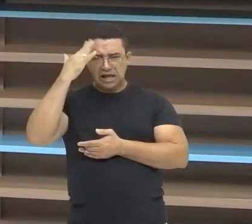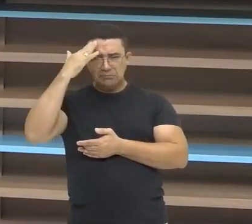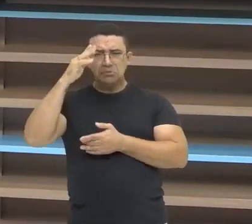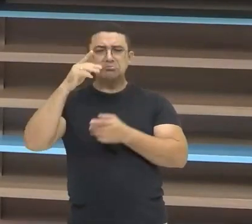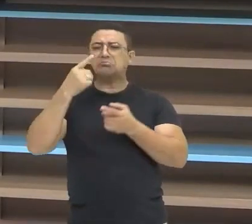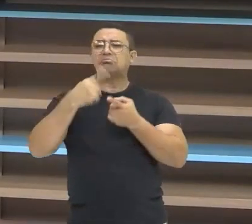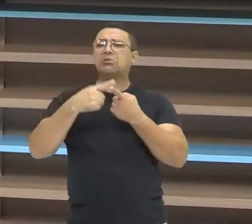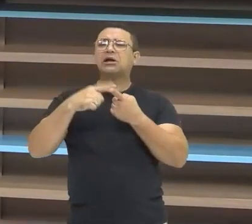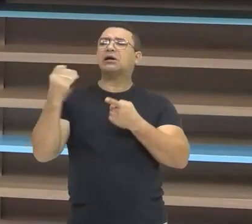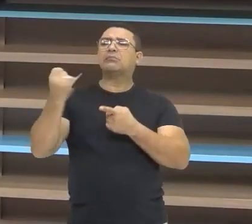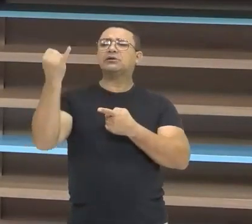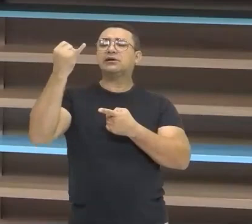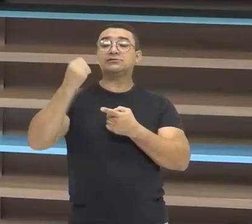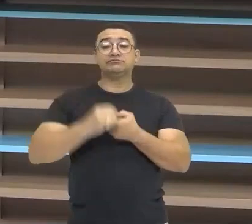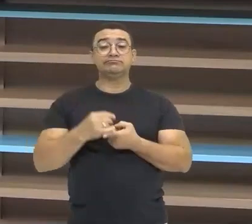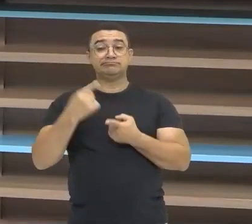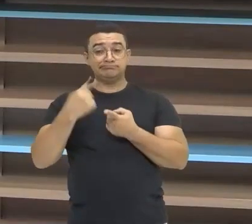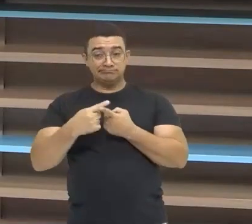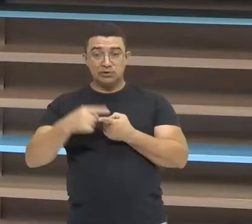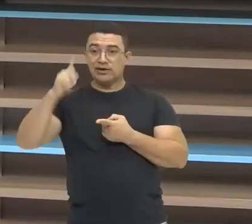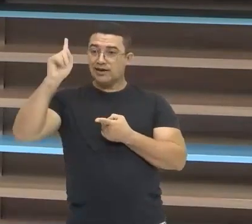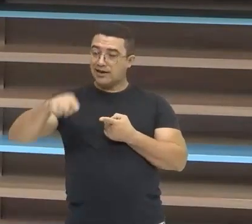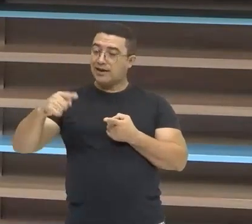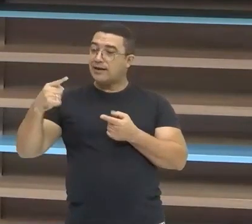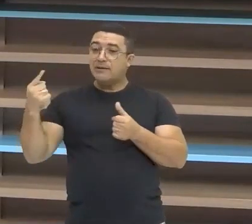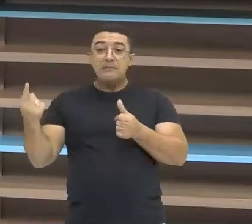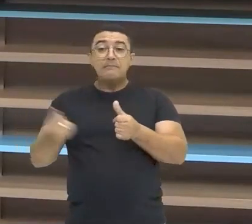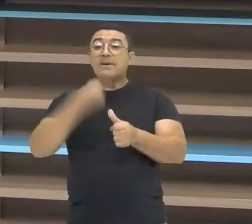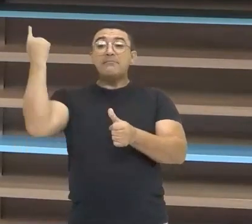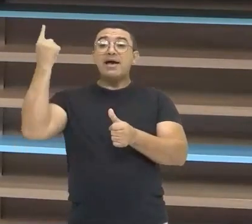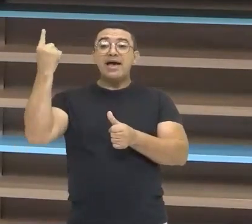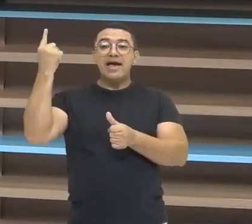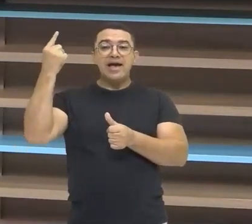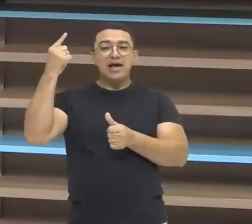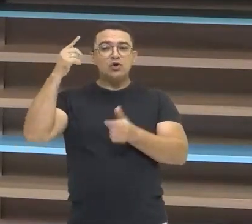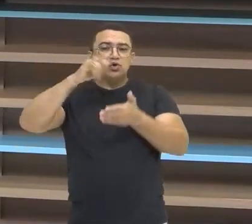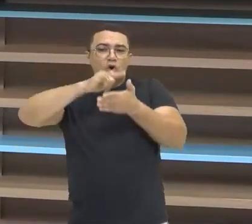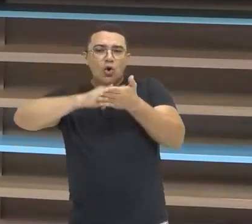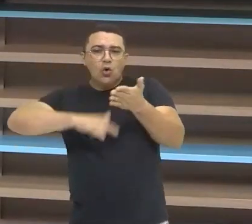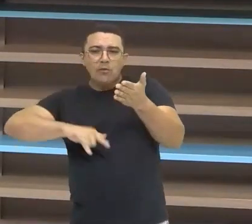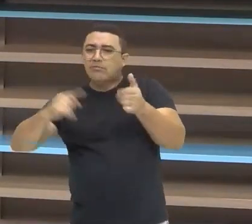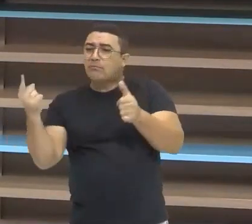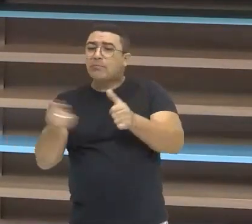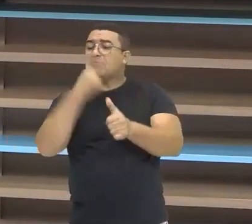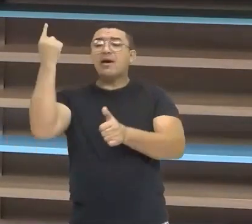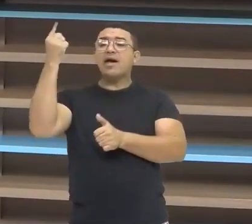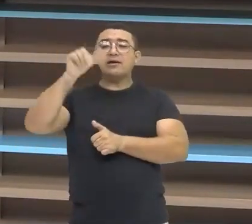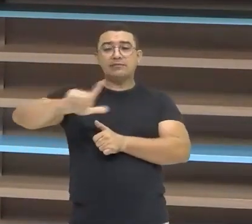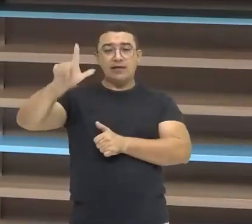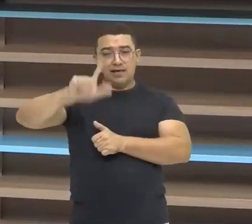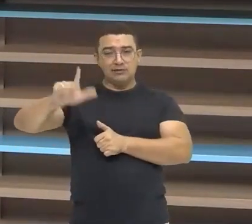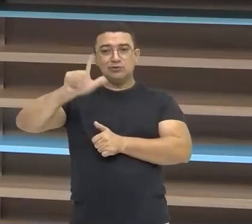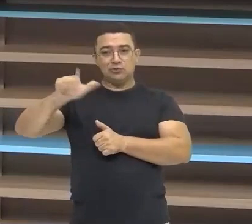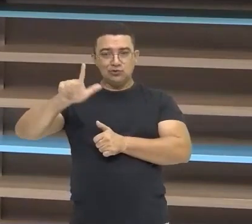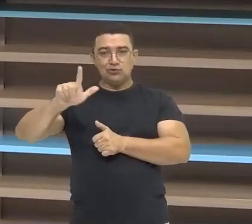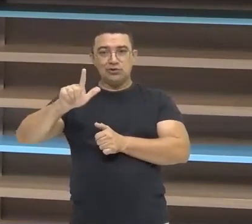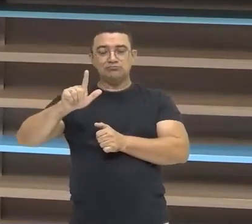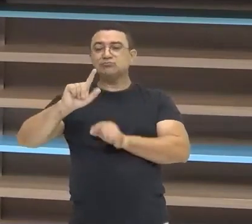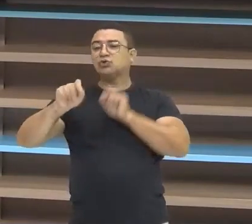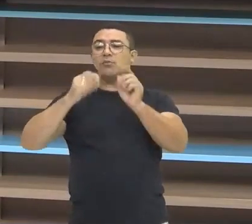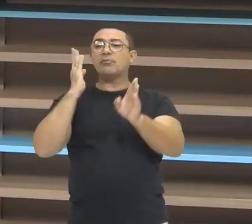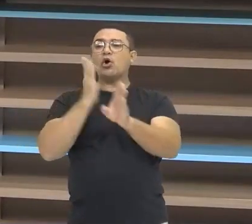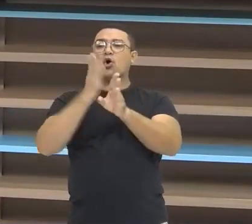o primeiro registro, né? A primeira literatura, o primeiro documento de achamento, era assim que eles